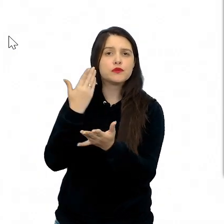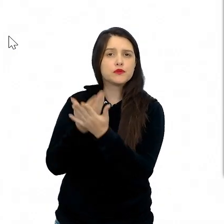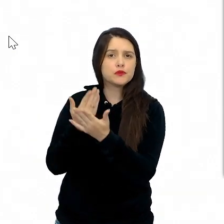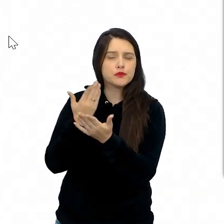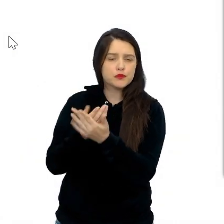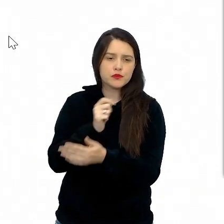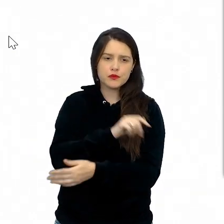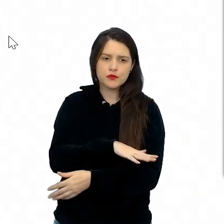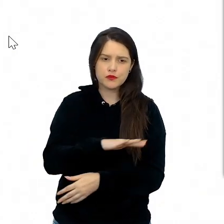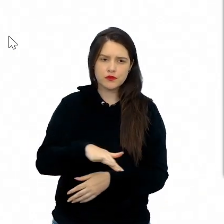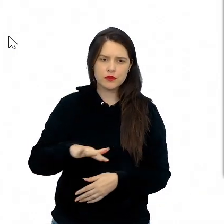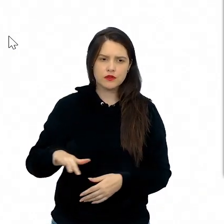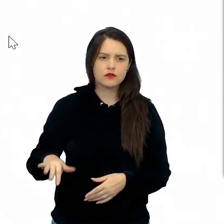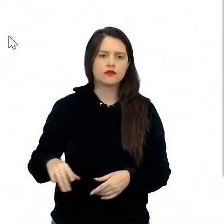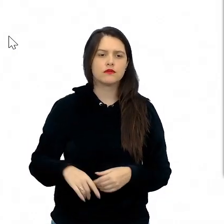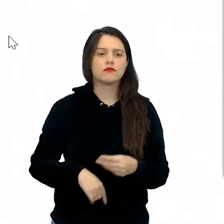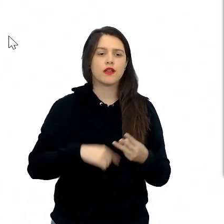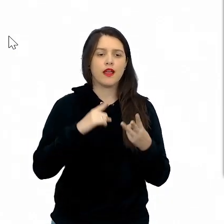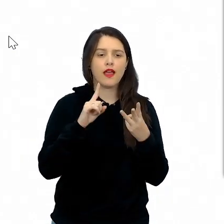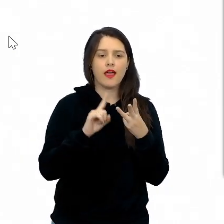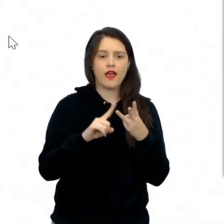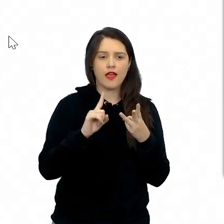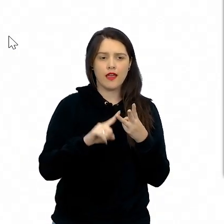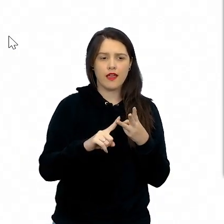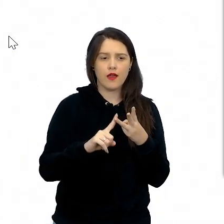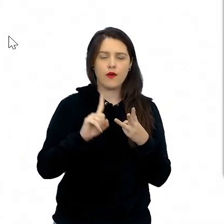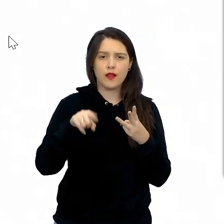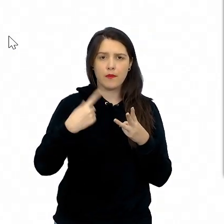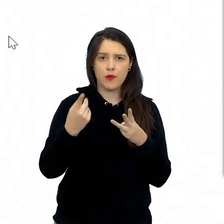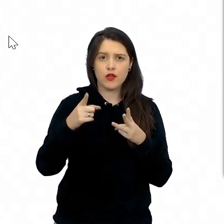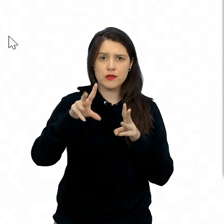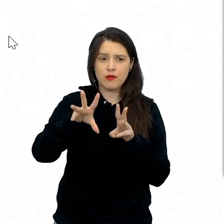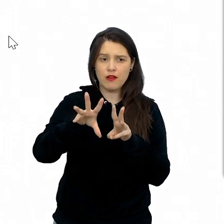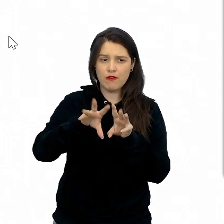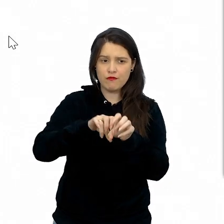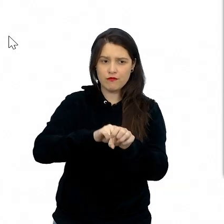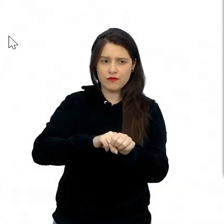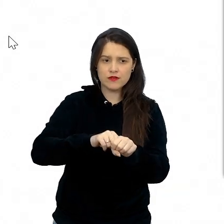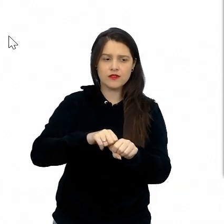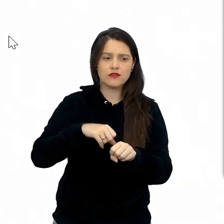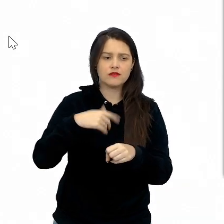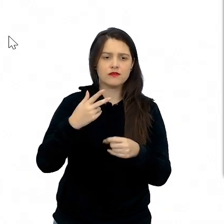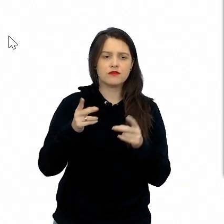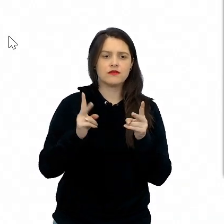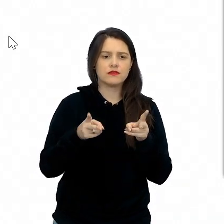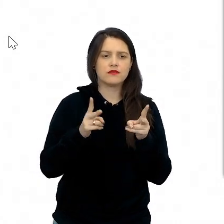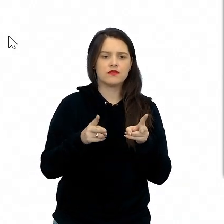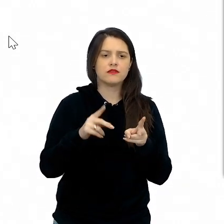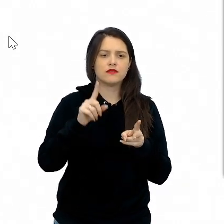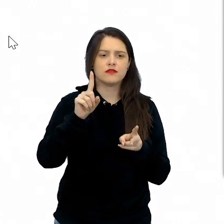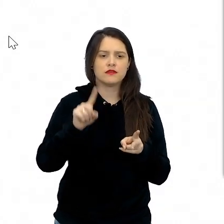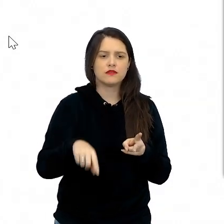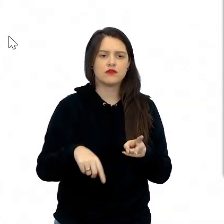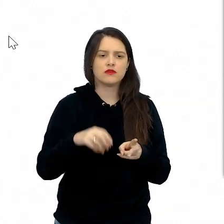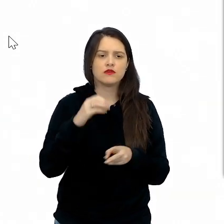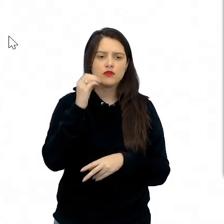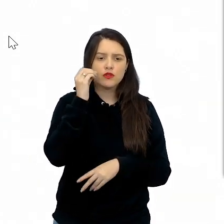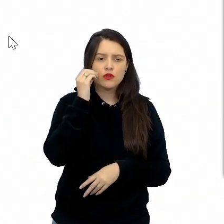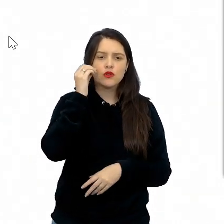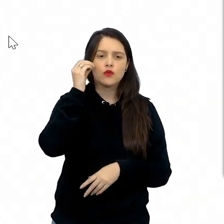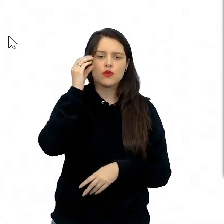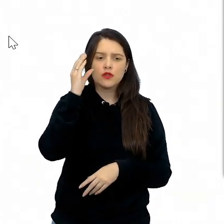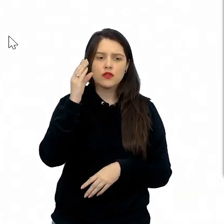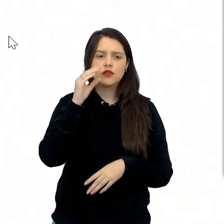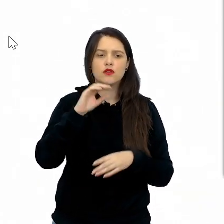estudantes. Na próxima formação, que é a sequência 7, na sequência de atividade